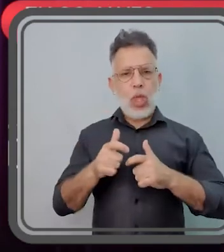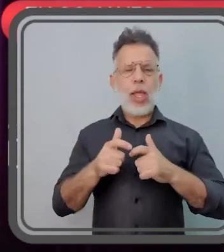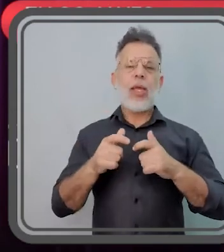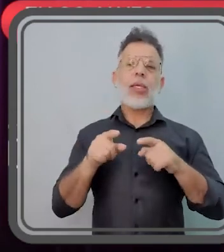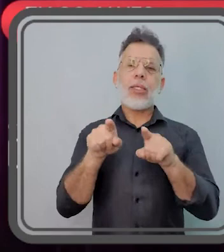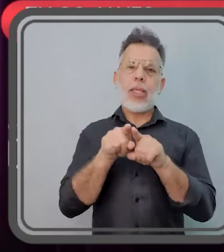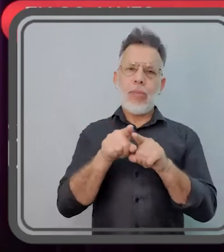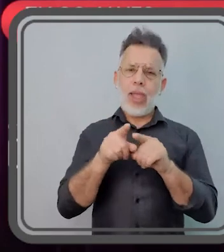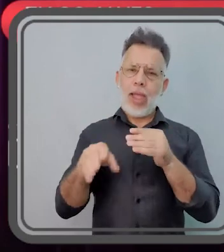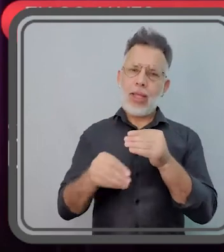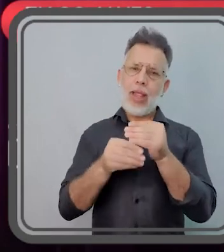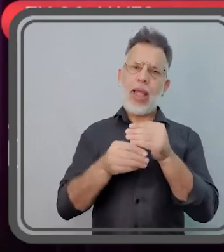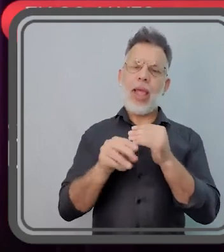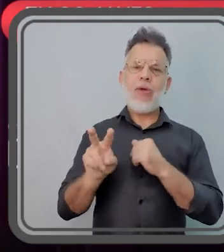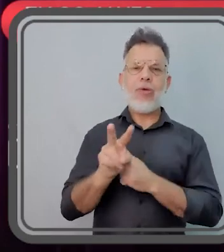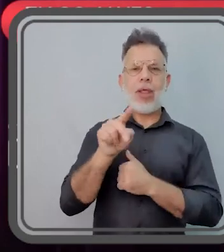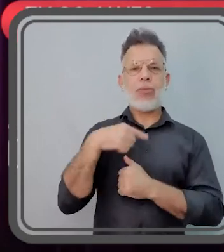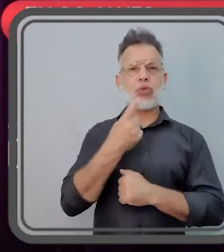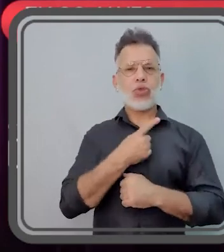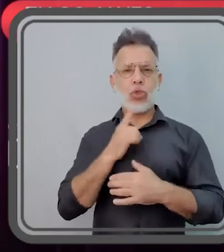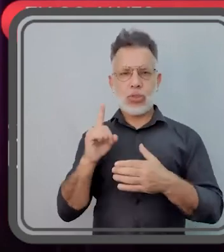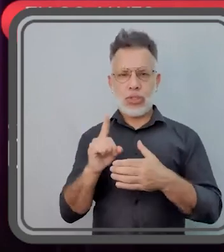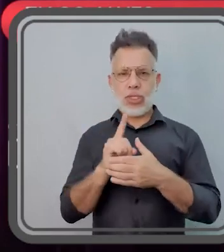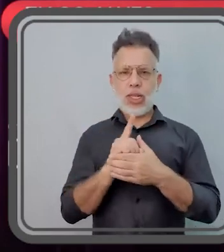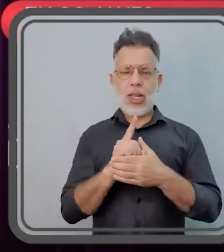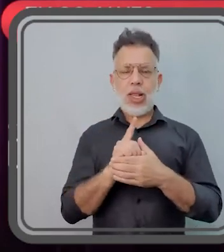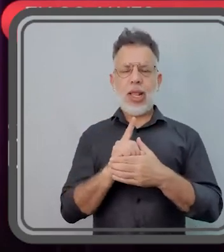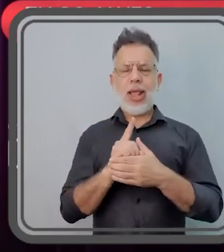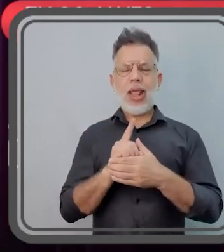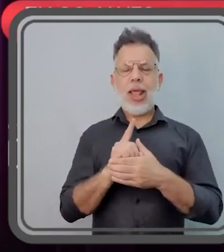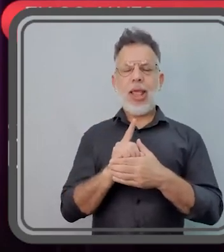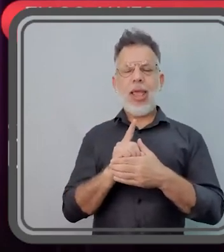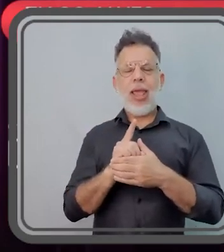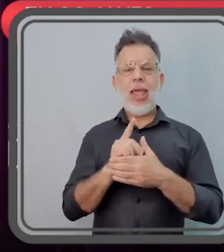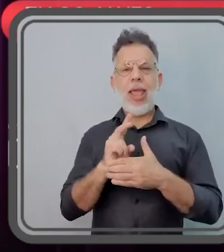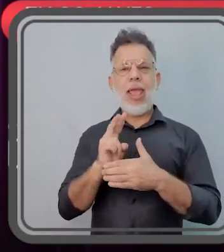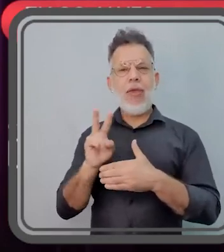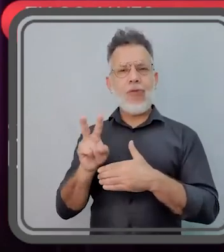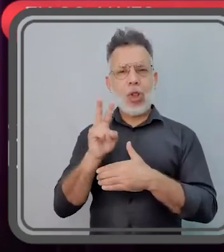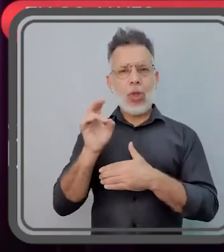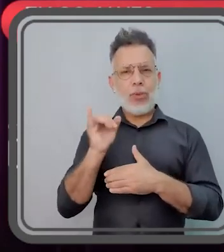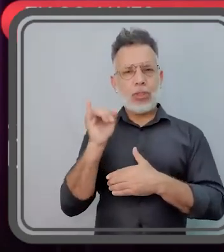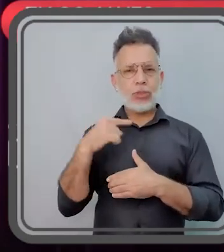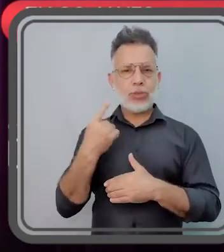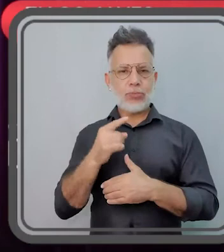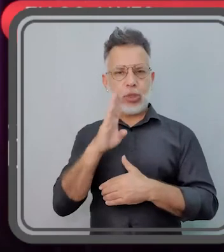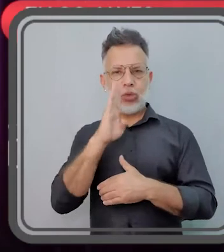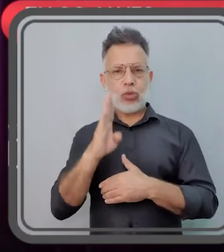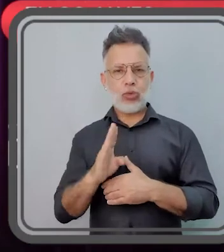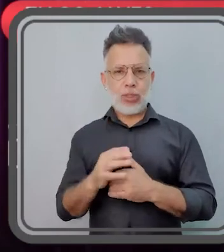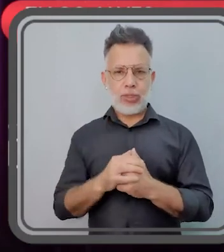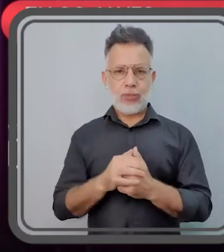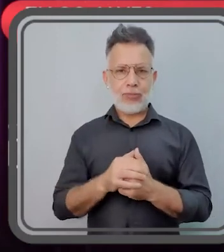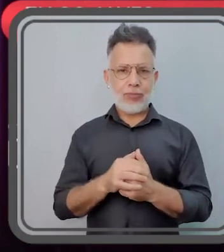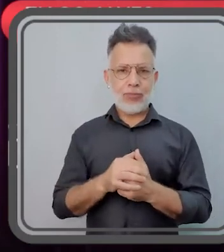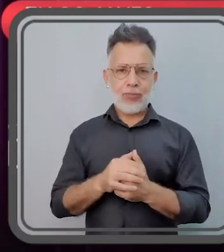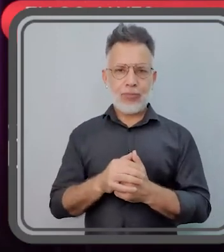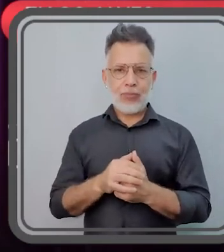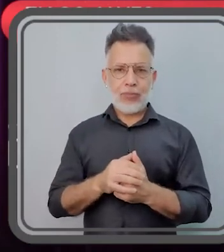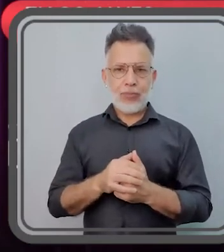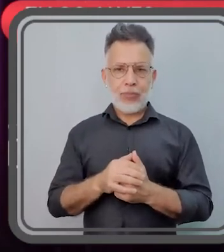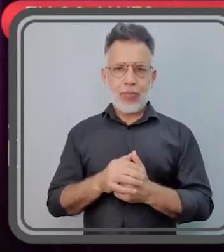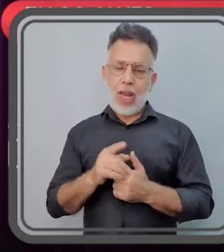agregar valor para nossos clientes e valor exponencial para nossos clientes no Brasil. E nosso visão é